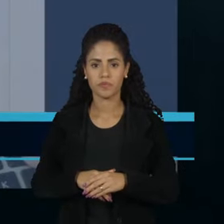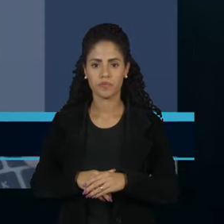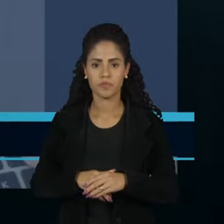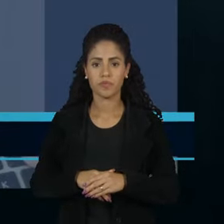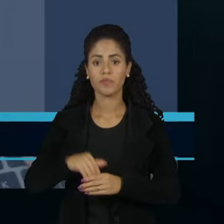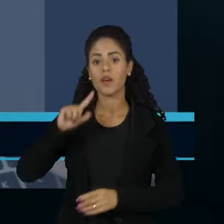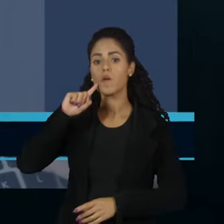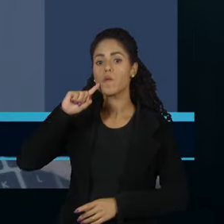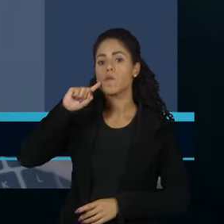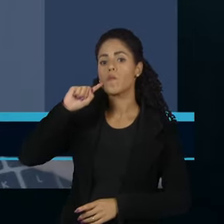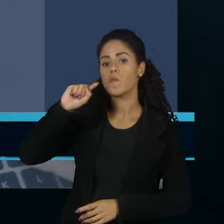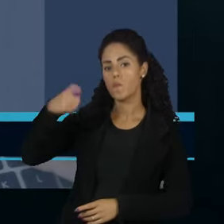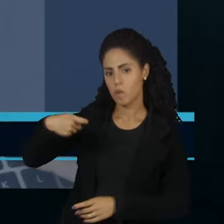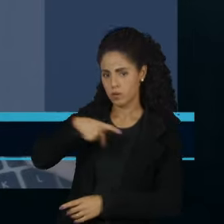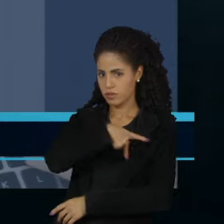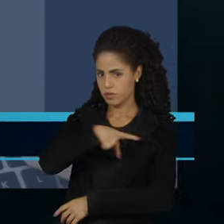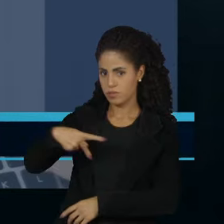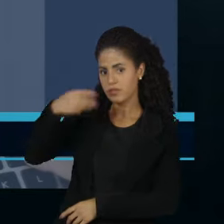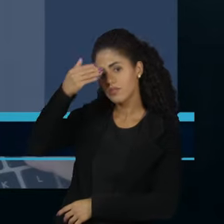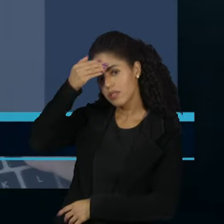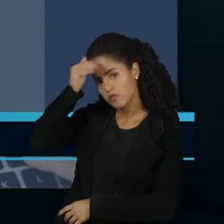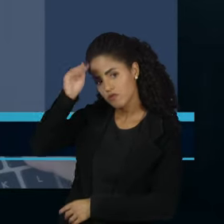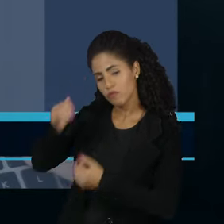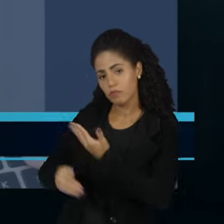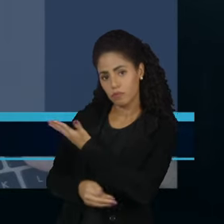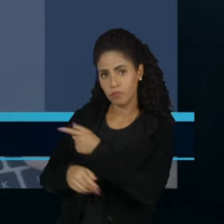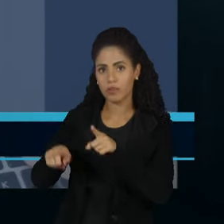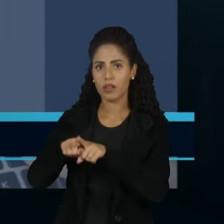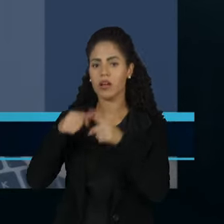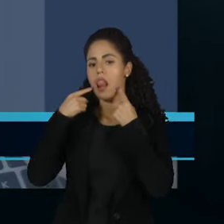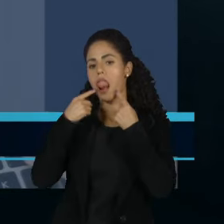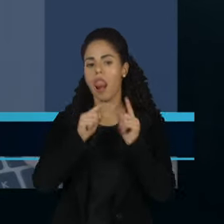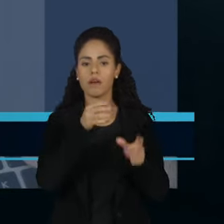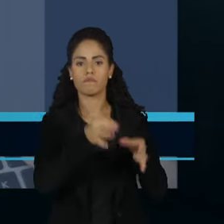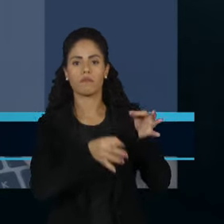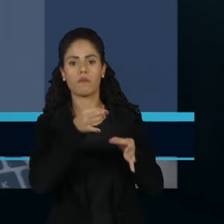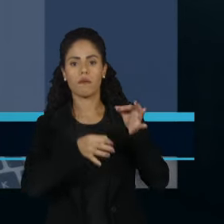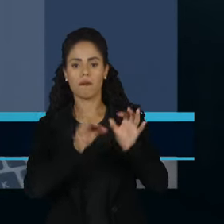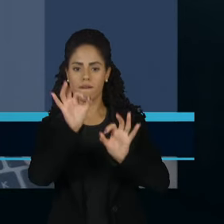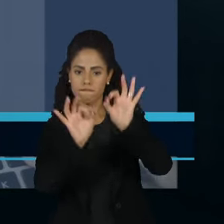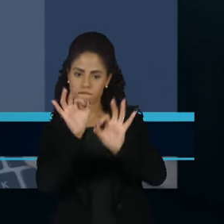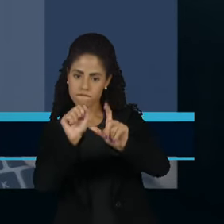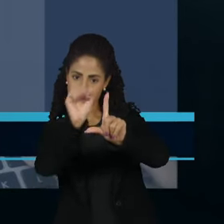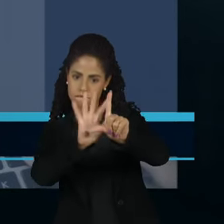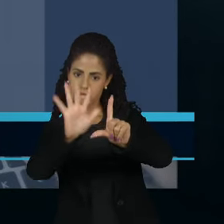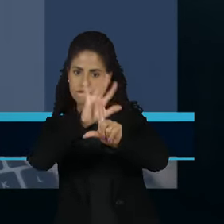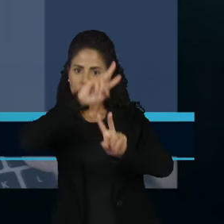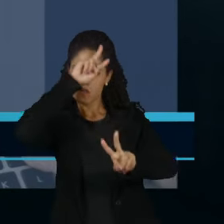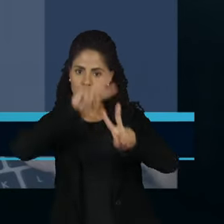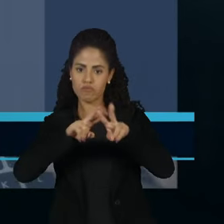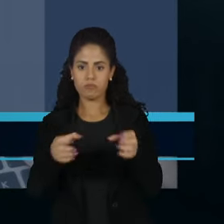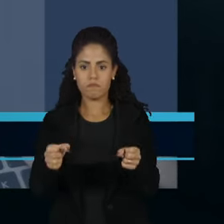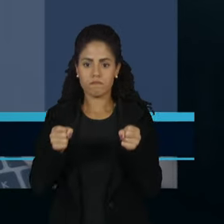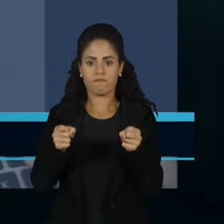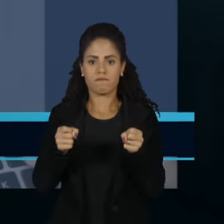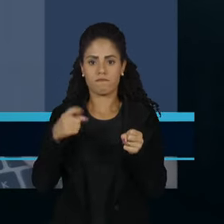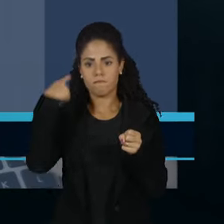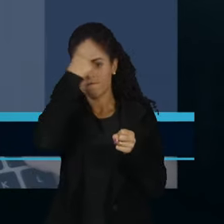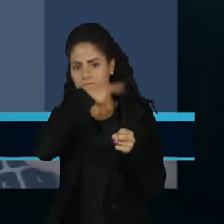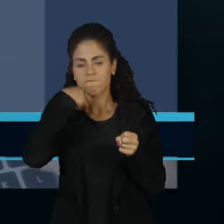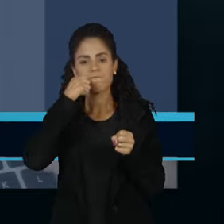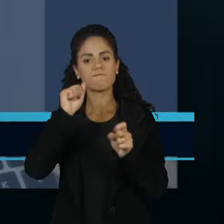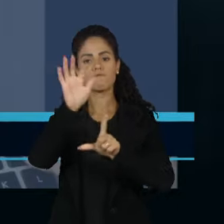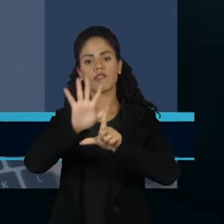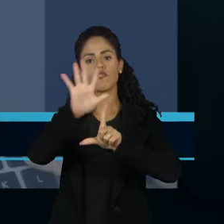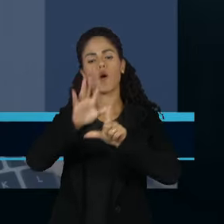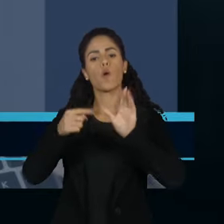O ex-presidente dos Estados Unidos acusou Lauren Mershon de fazer uma montagem sua atrás das grades e utilizar a imagem como foto do